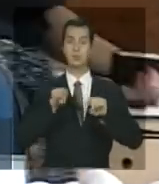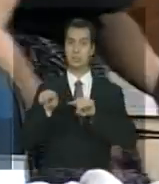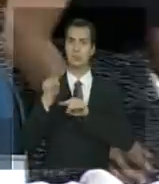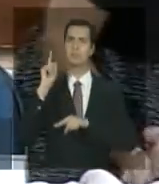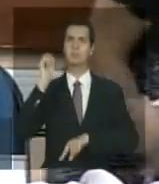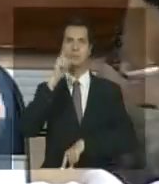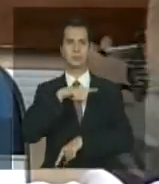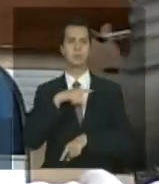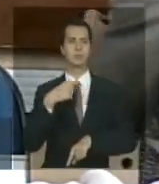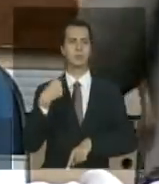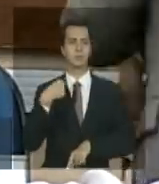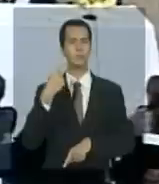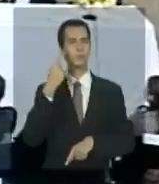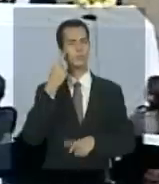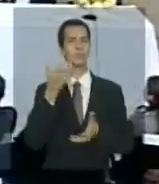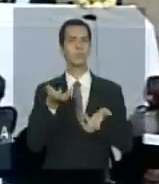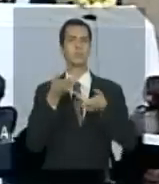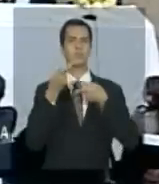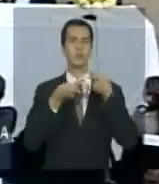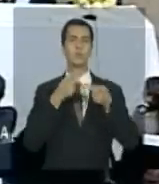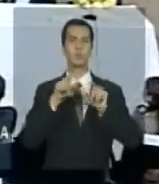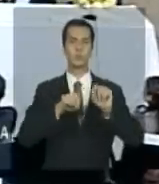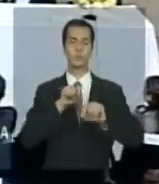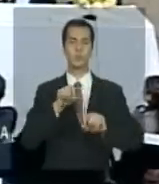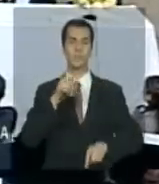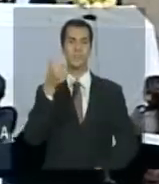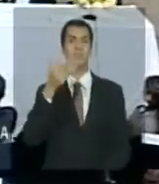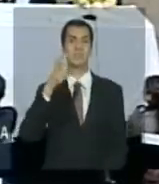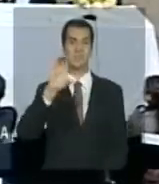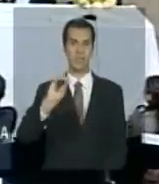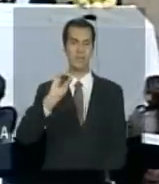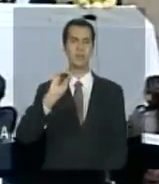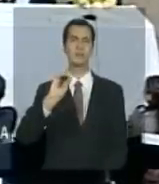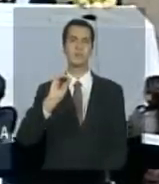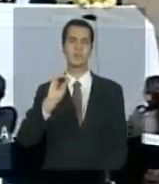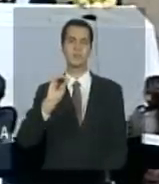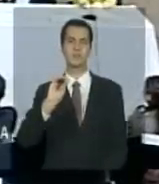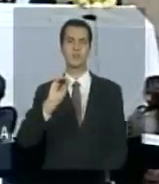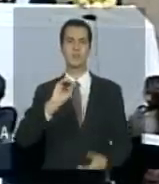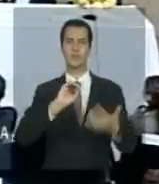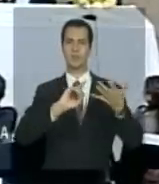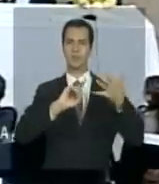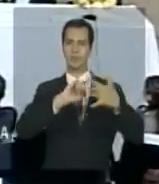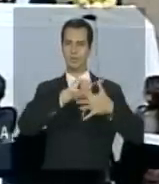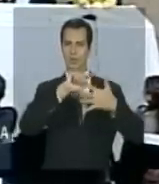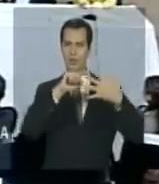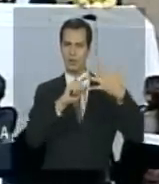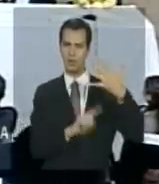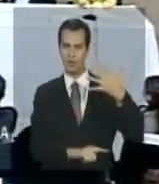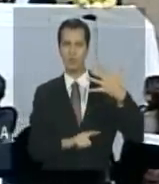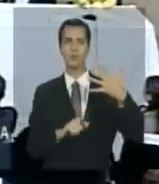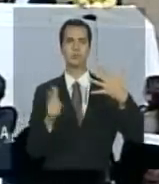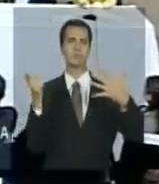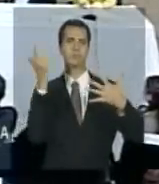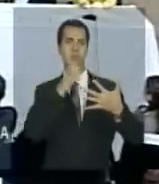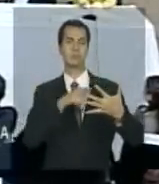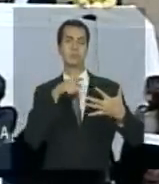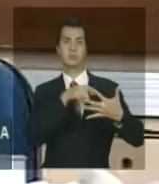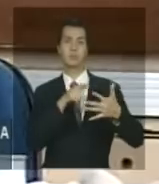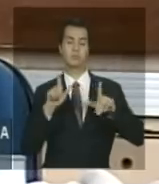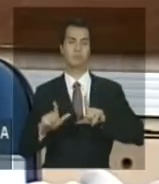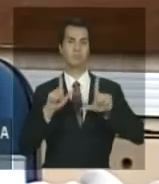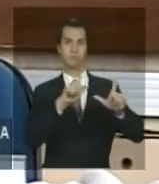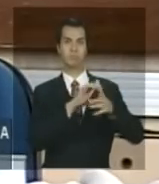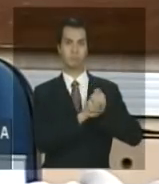as 10, né, Paulo, experiências que são premiadas aqui hoje, que eles devem se